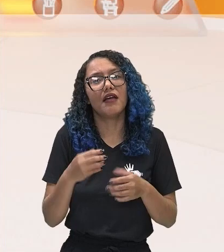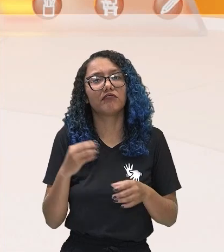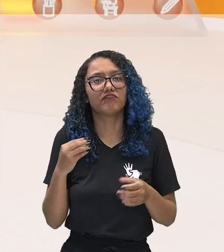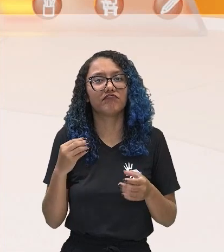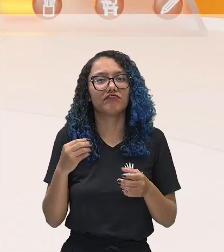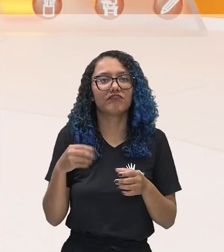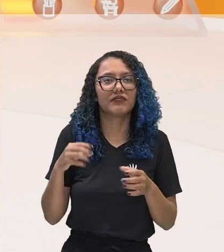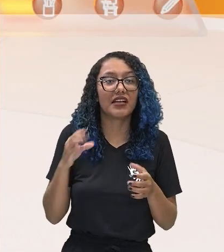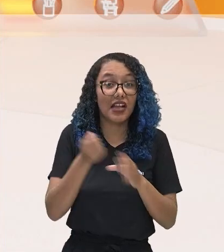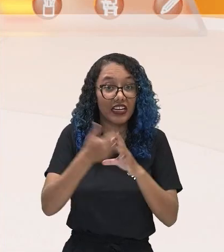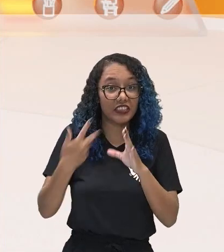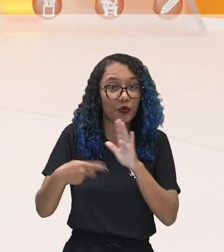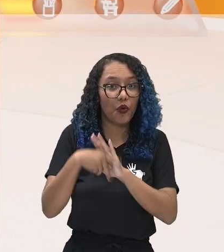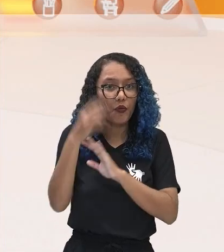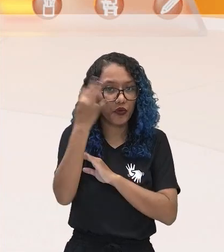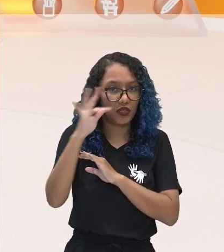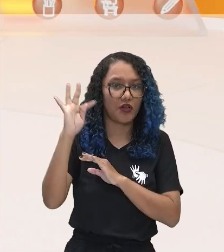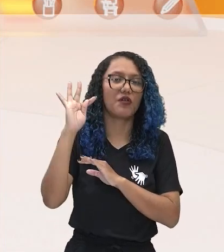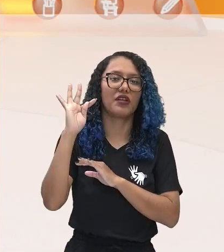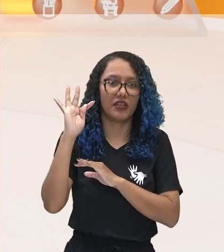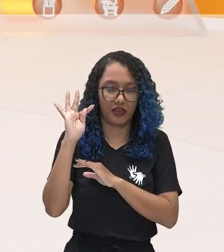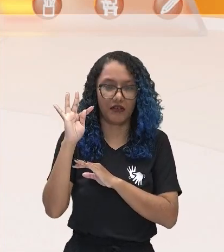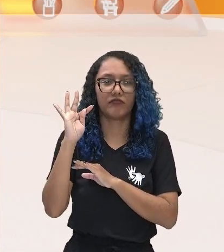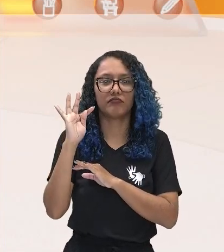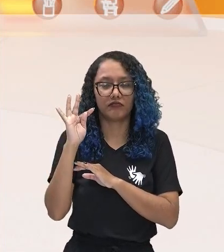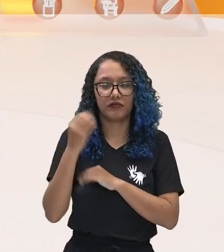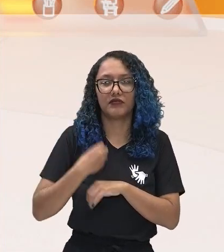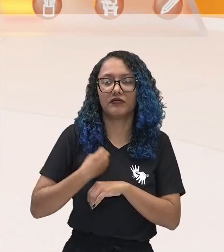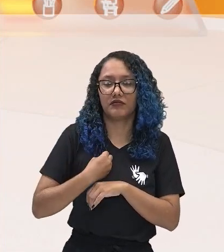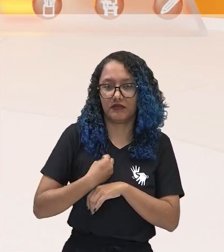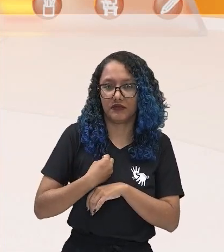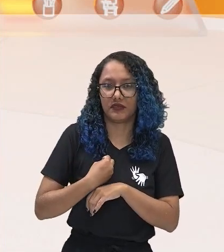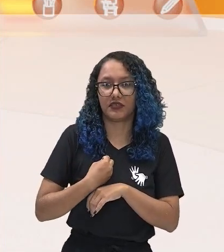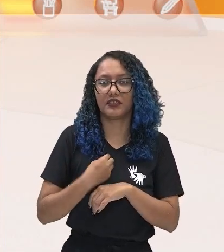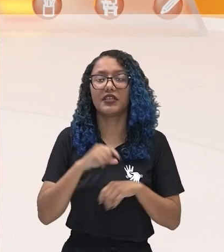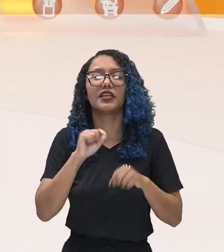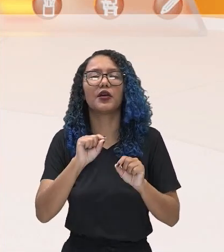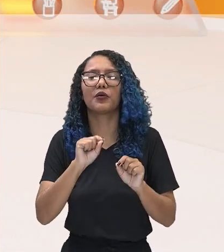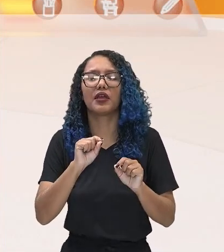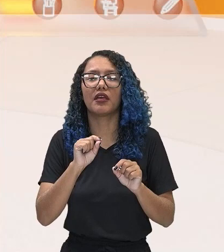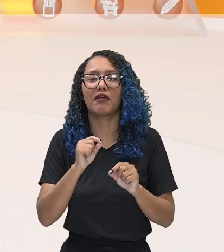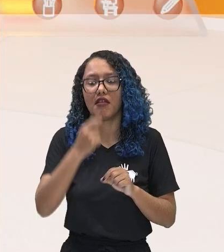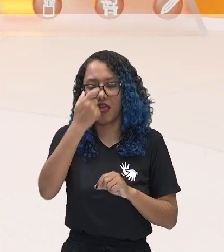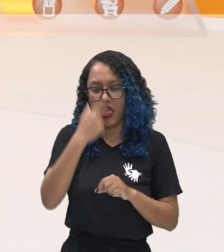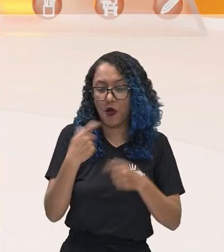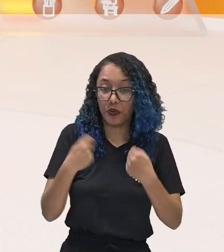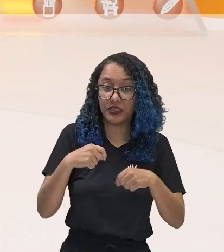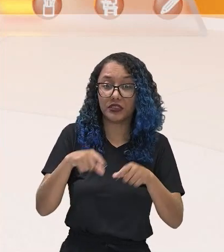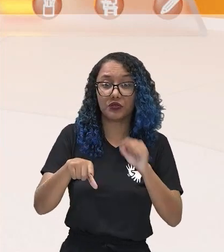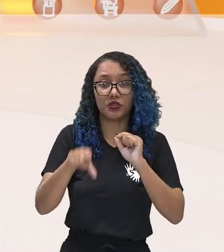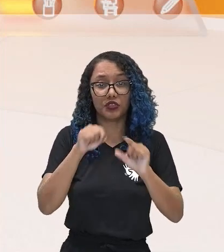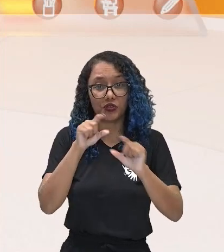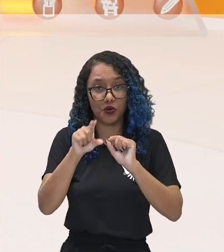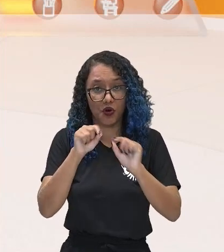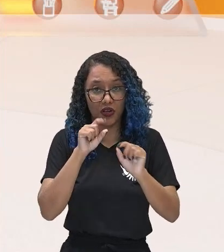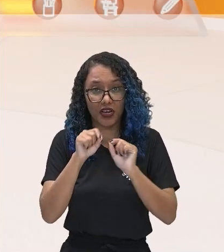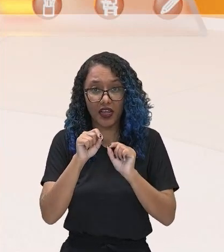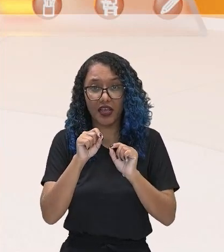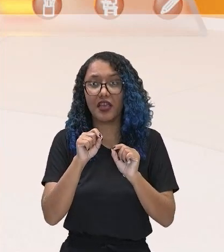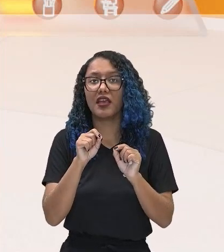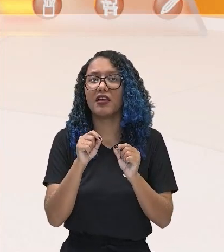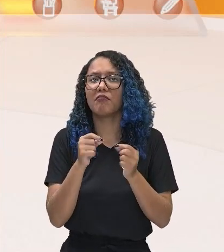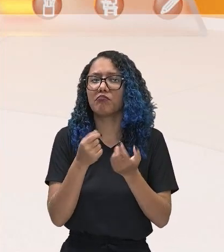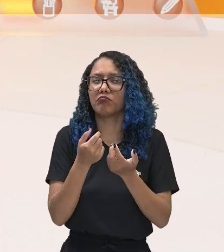Ele nos empurra para isso, para essa ideia de que eu vou escolher aquilo que eu vou